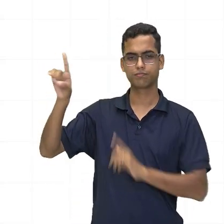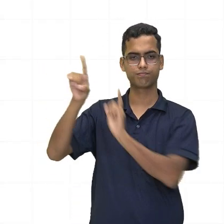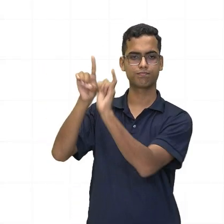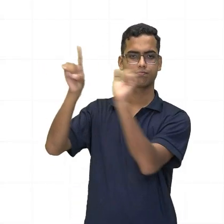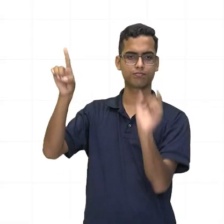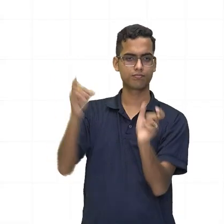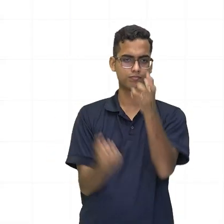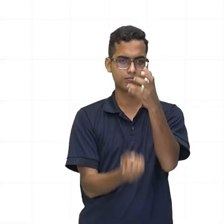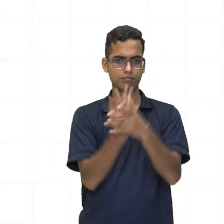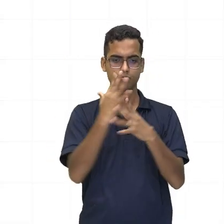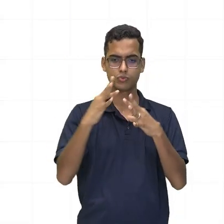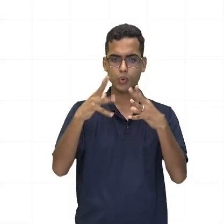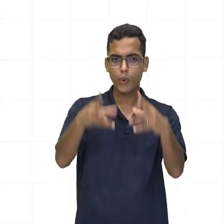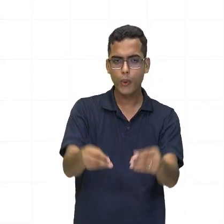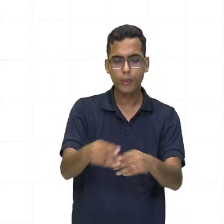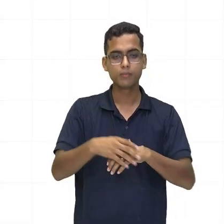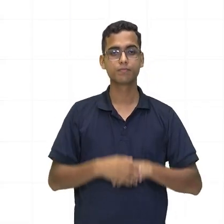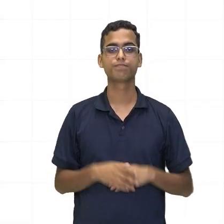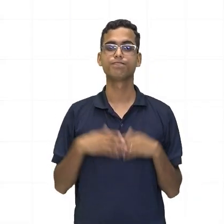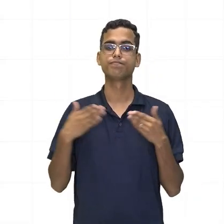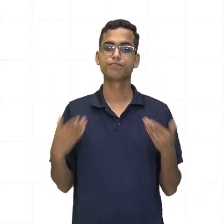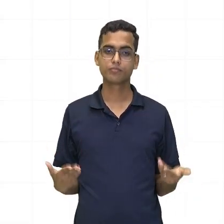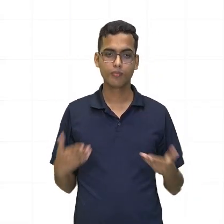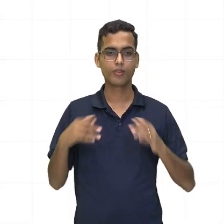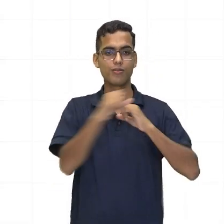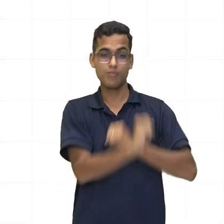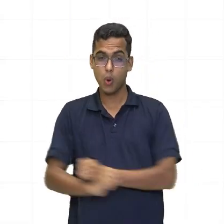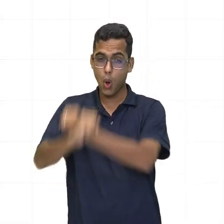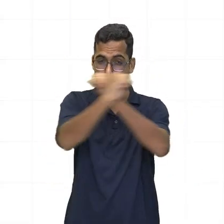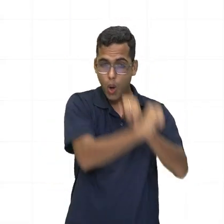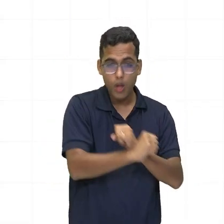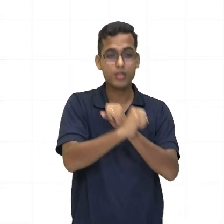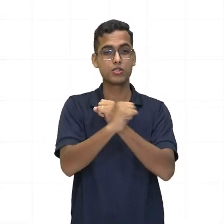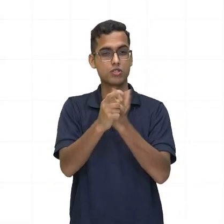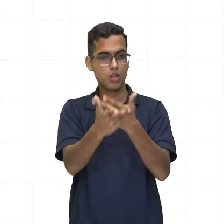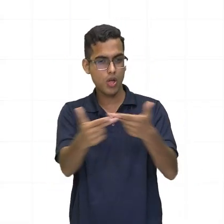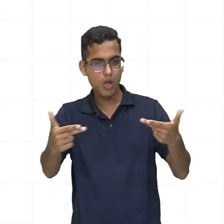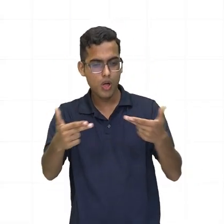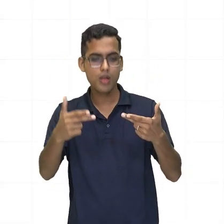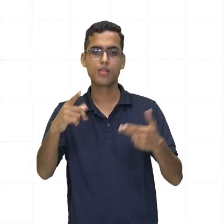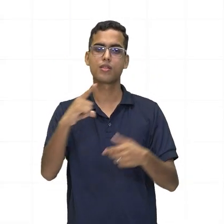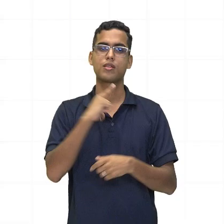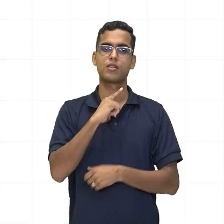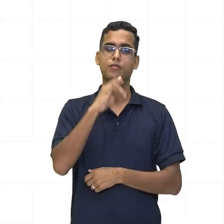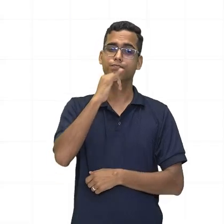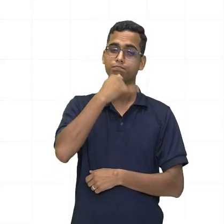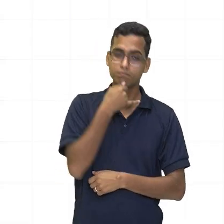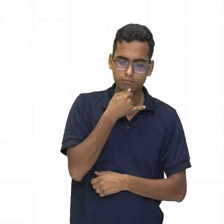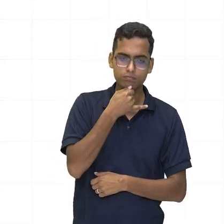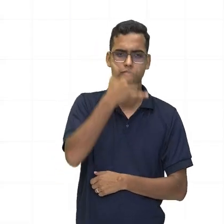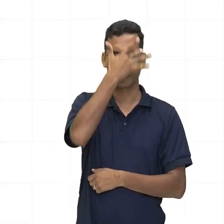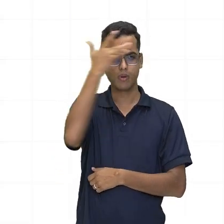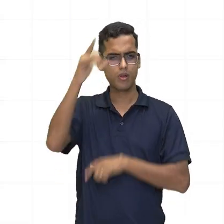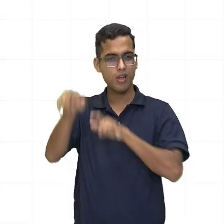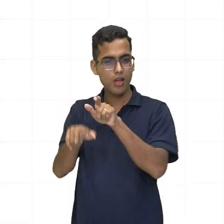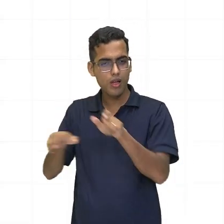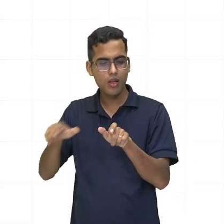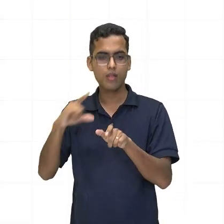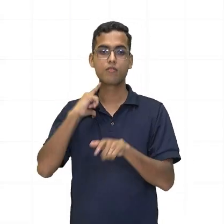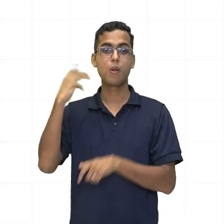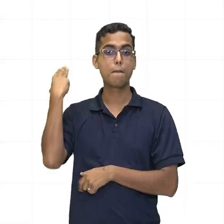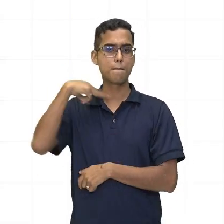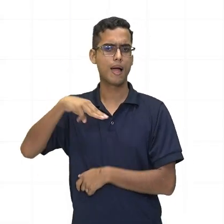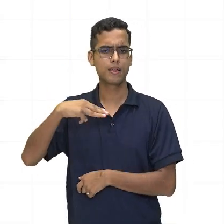Infelizmente, a defesa da natureza e da criação divina geram seus mártires, pois alguns corações amam mais